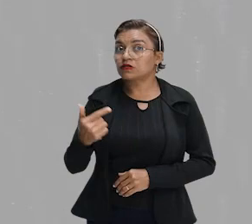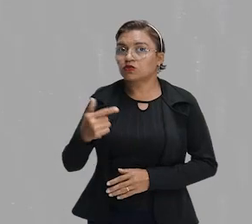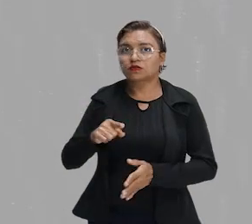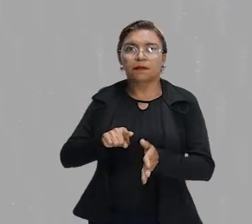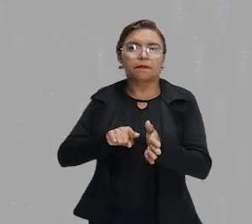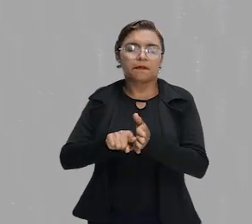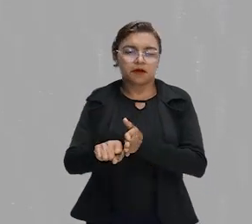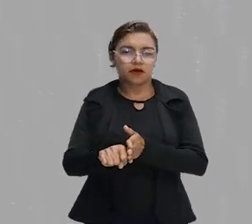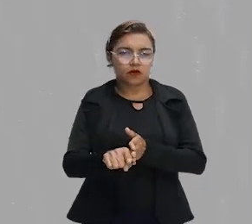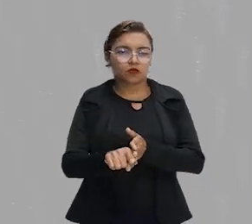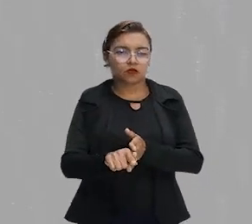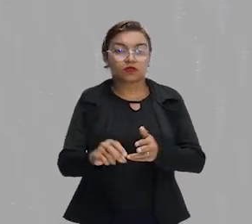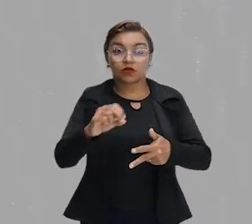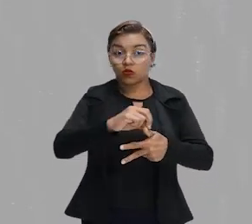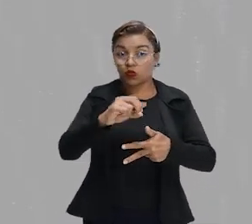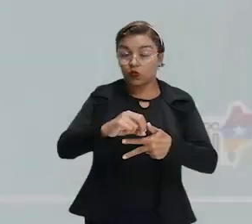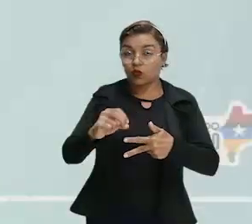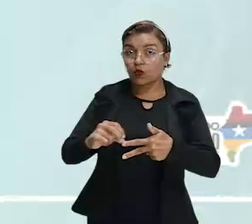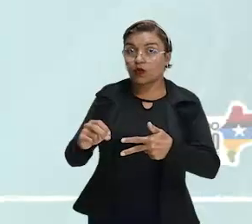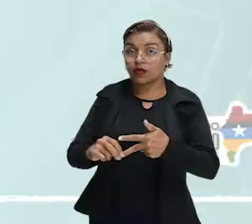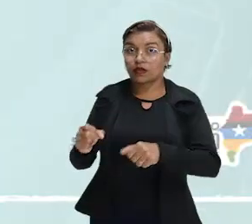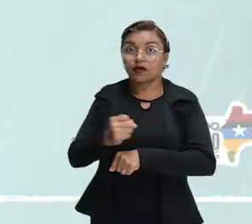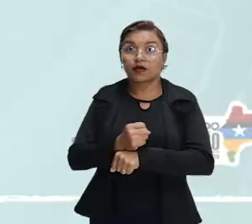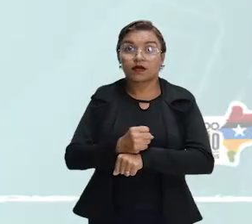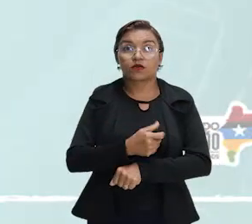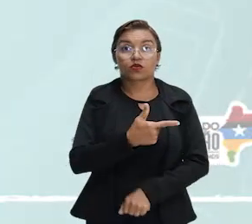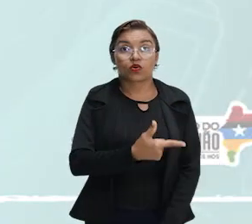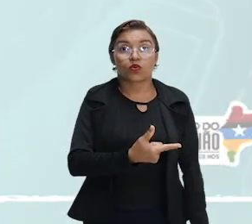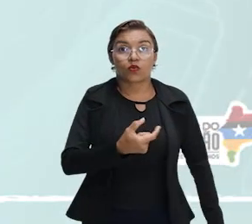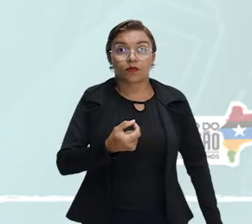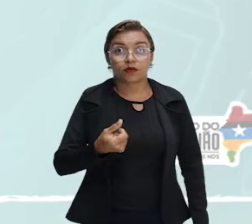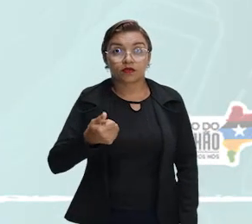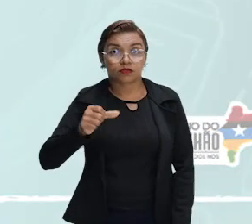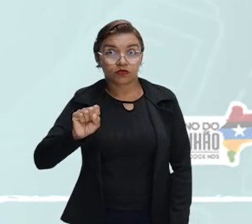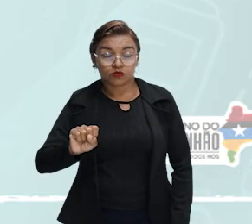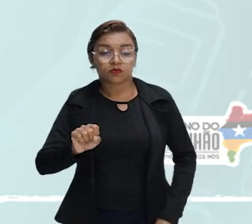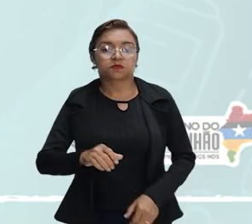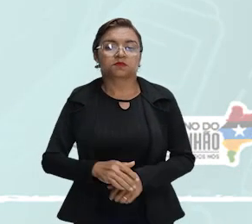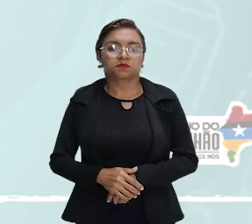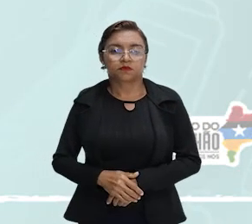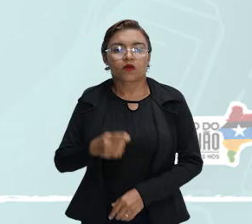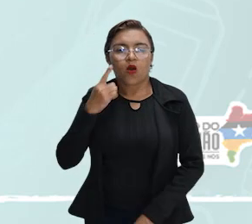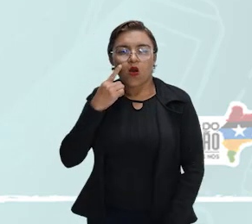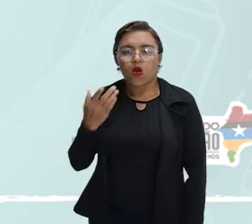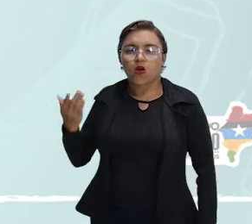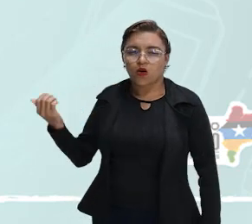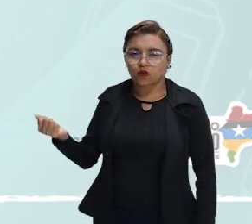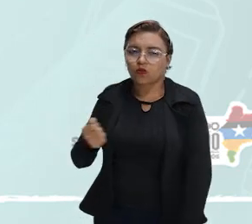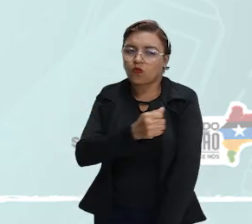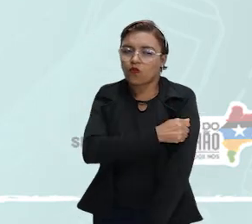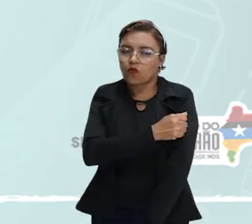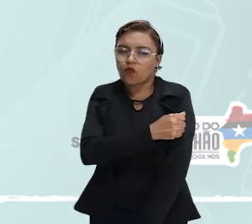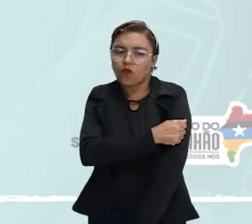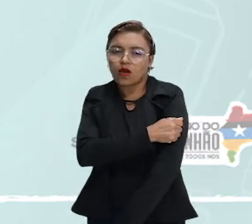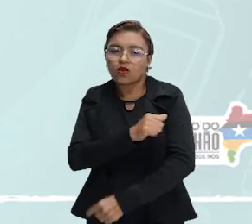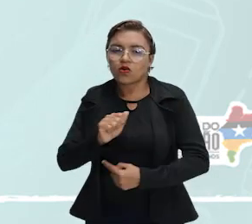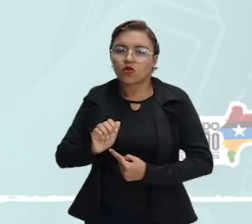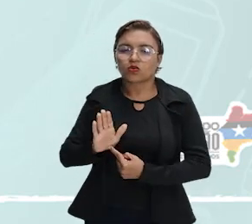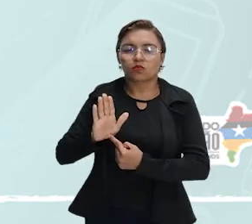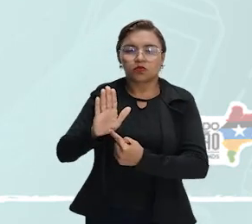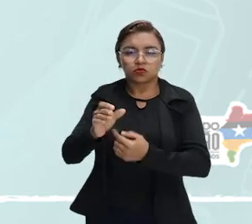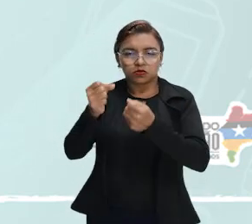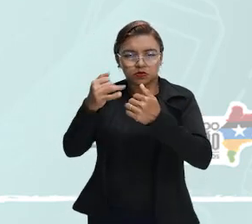questão, que é uma questão do Enem 2018. Veja só, um estudante relatou que o mapeamento